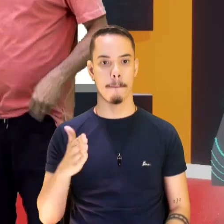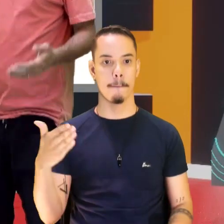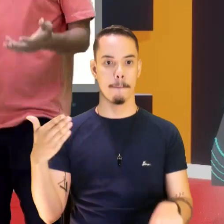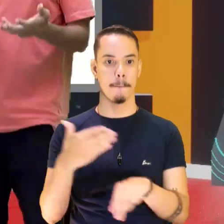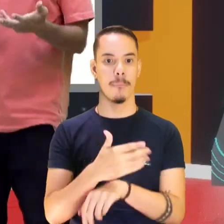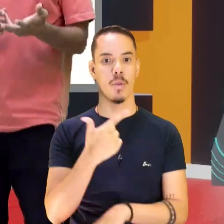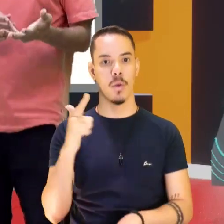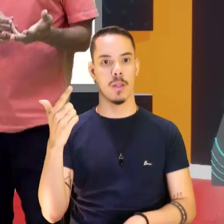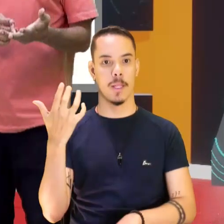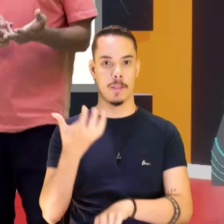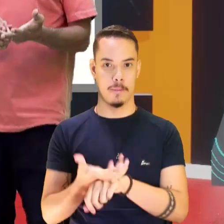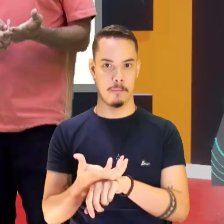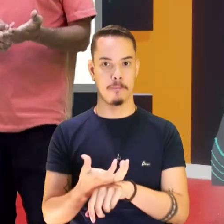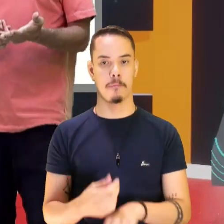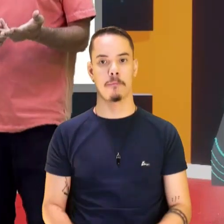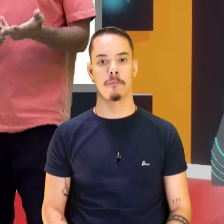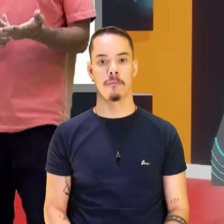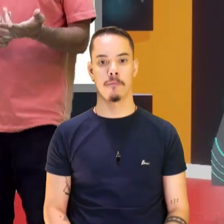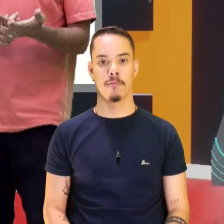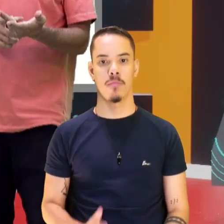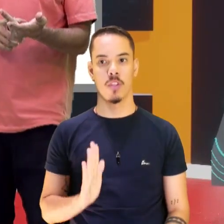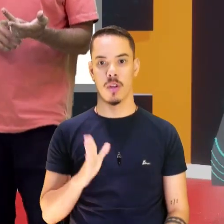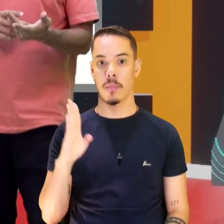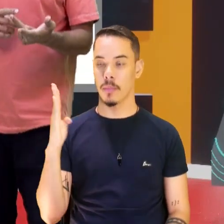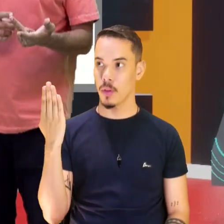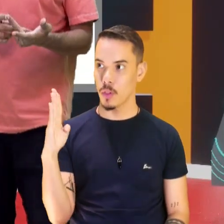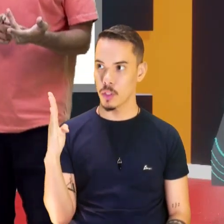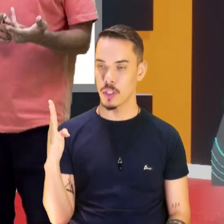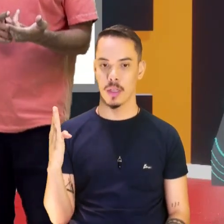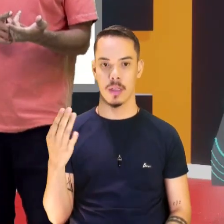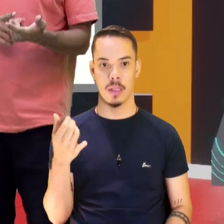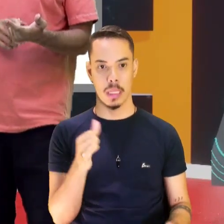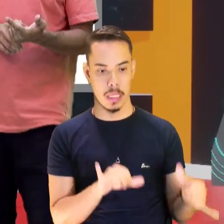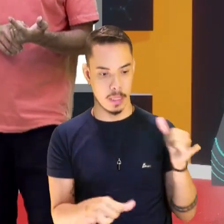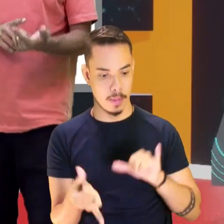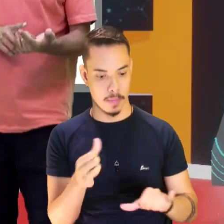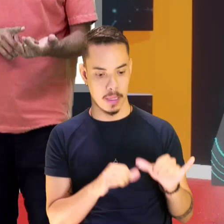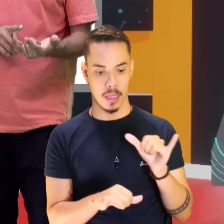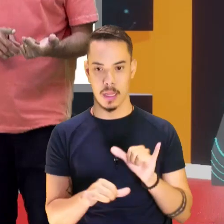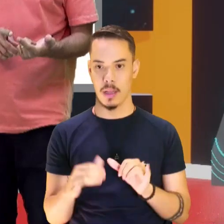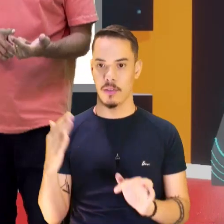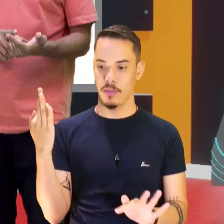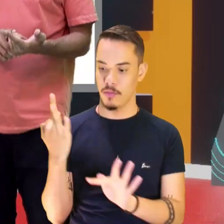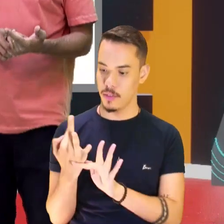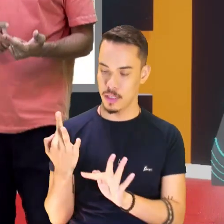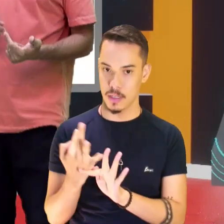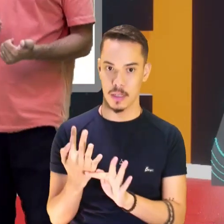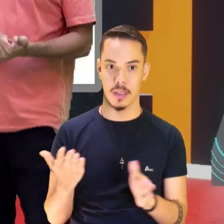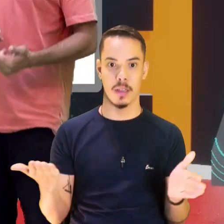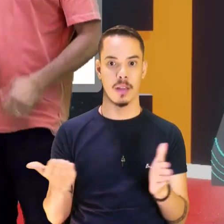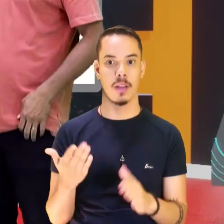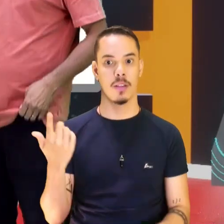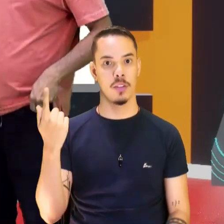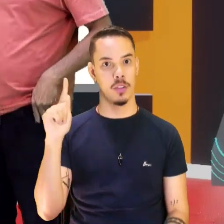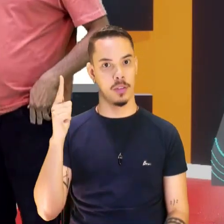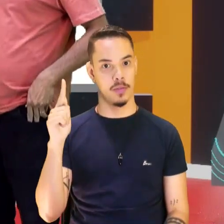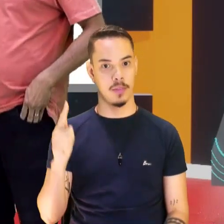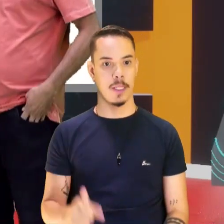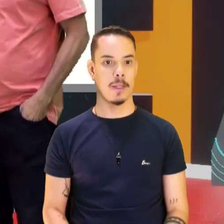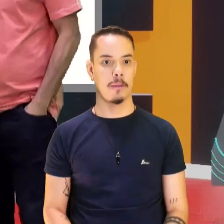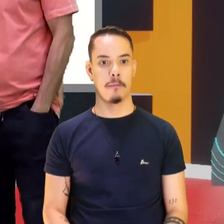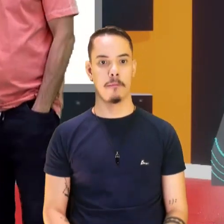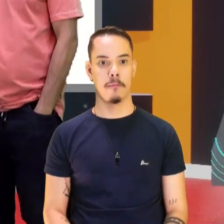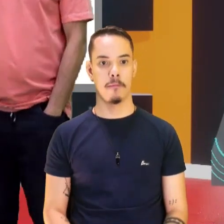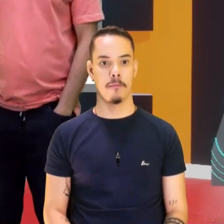Agora. Aqui nós somos invasores, Invadimos né? biologia, invadimos química, invadimos física. Agora geografia. Vamos invadir geografia